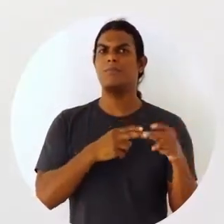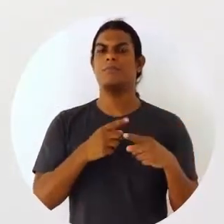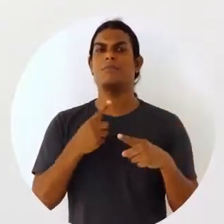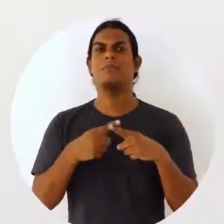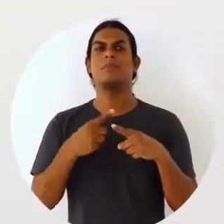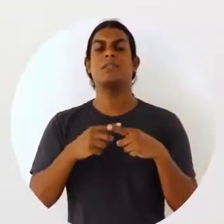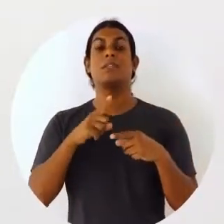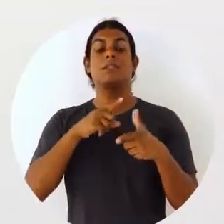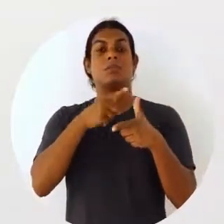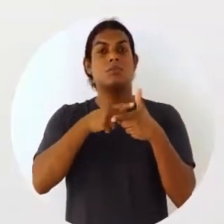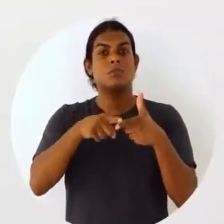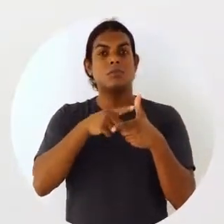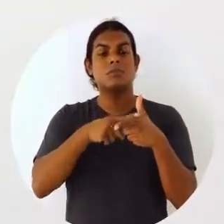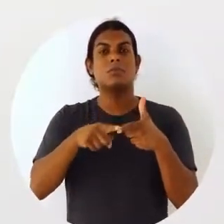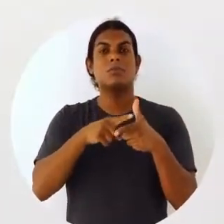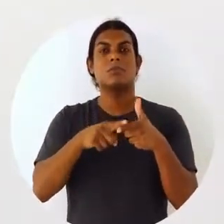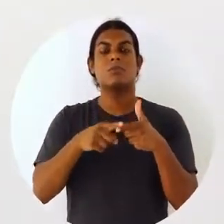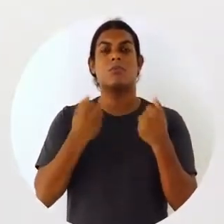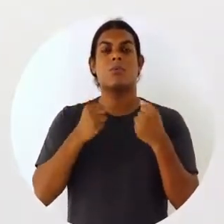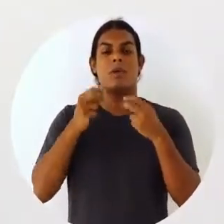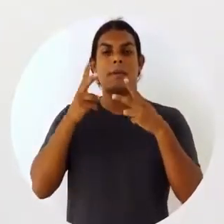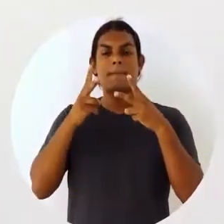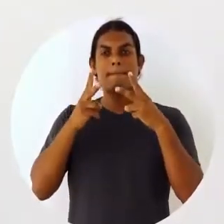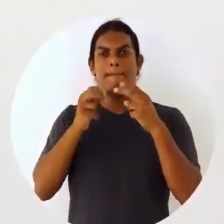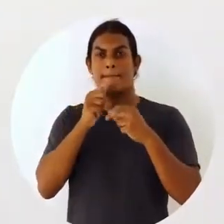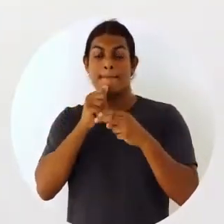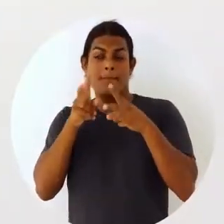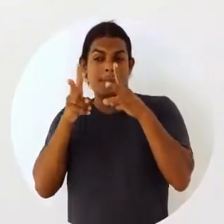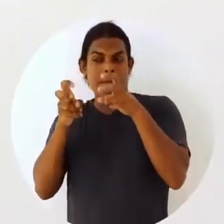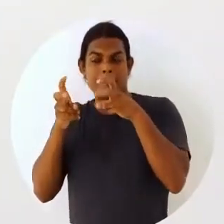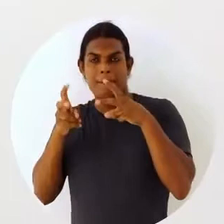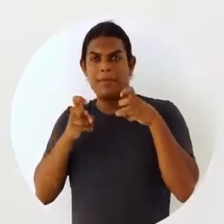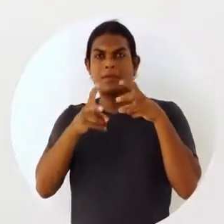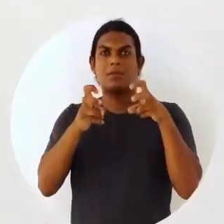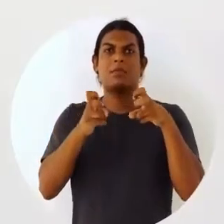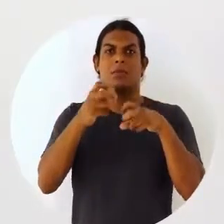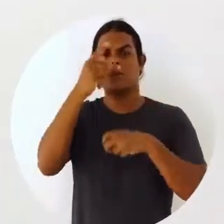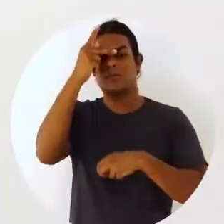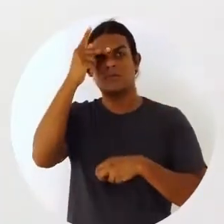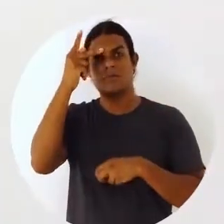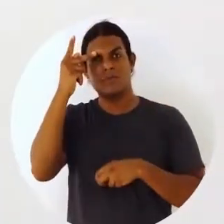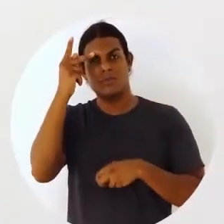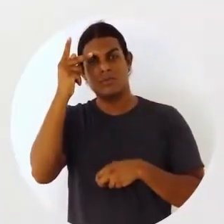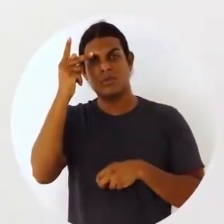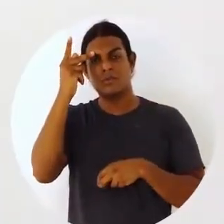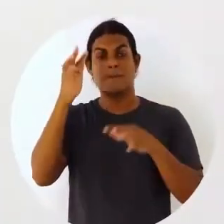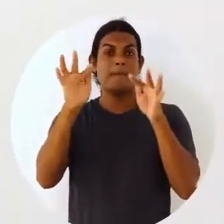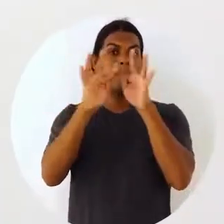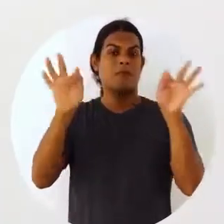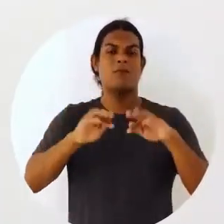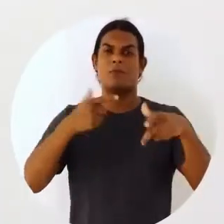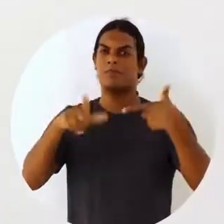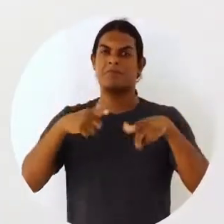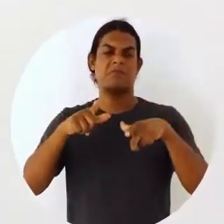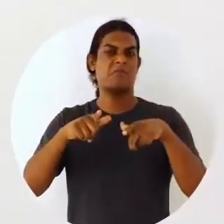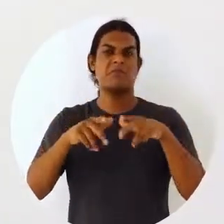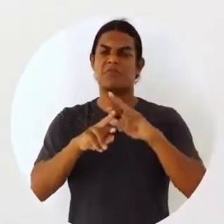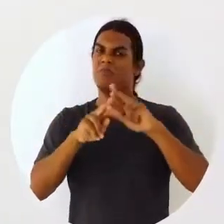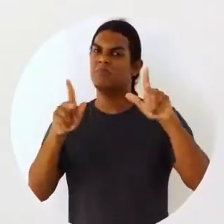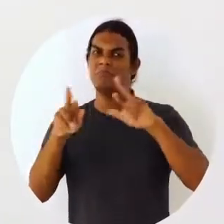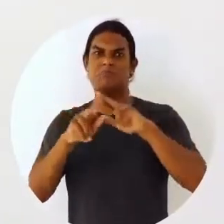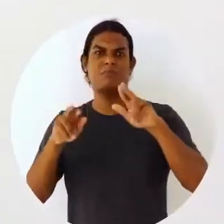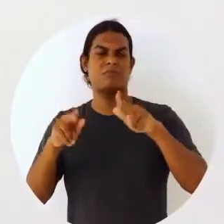Humanas, observando o indivíduo, o sistema de produção não mudou muito. Então, ainda é aquela supervisão cerrada,